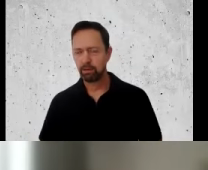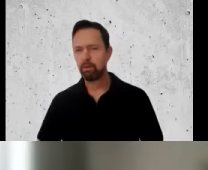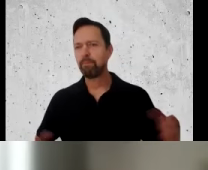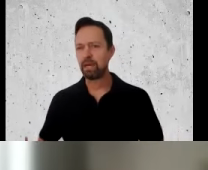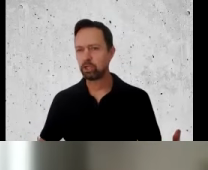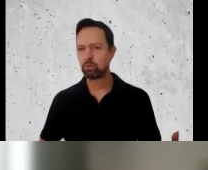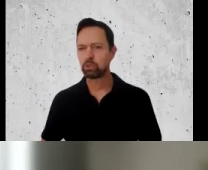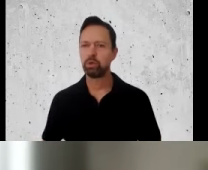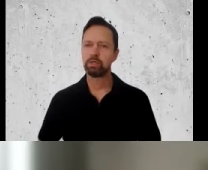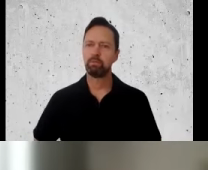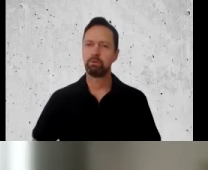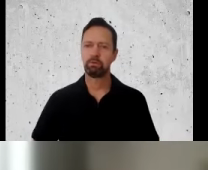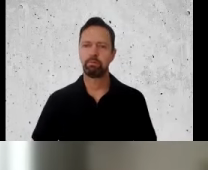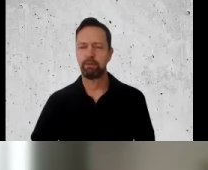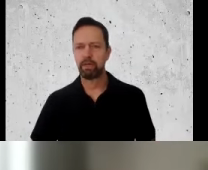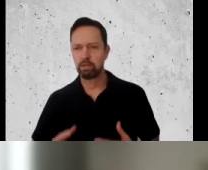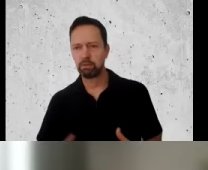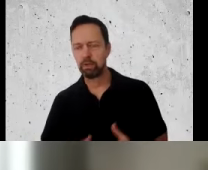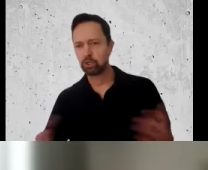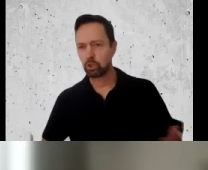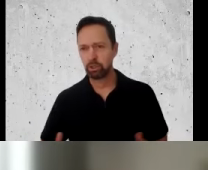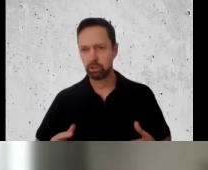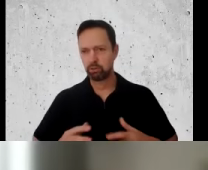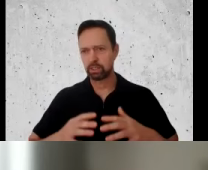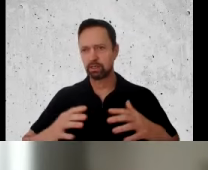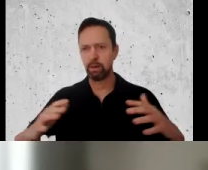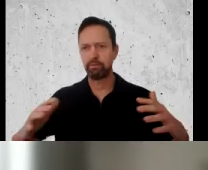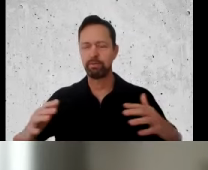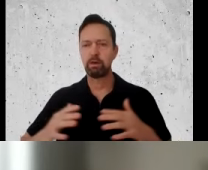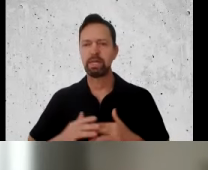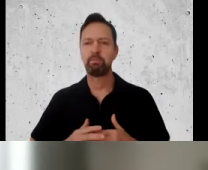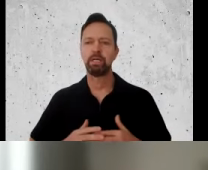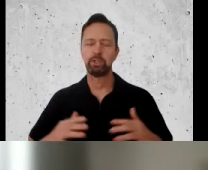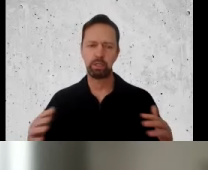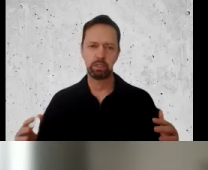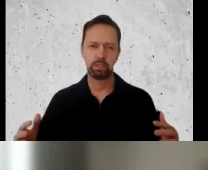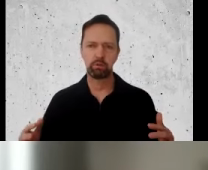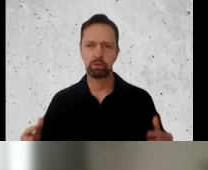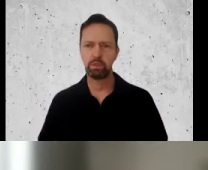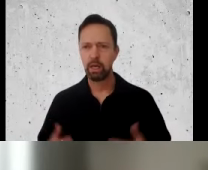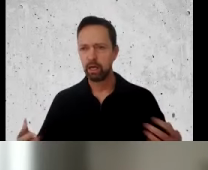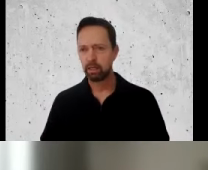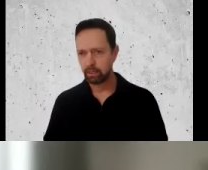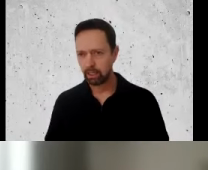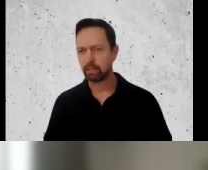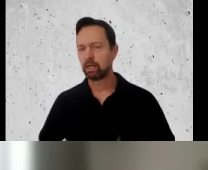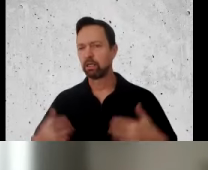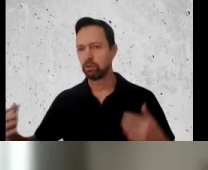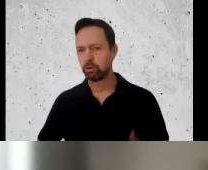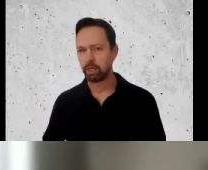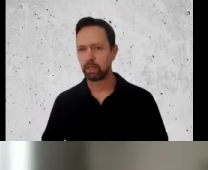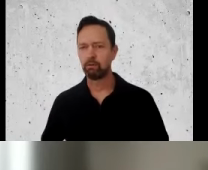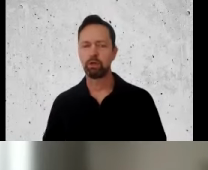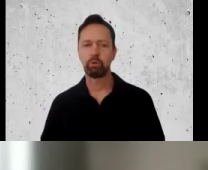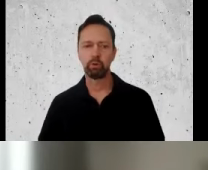Então, não é bem instituições, não é só instituições, que é ter uma visão mais abrangente de instituições, tem que ler